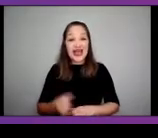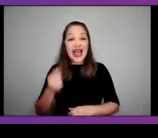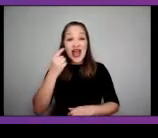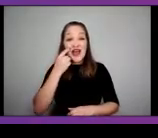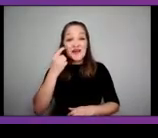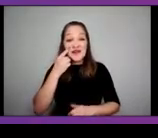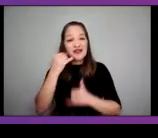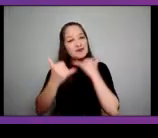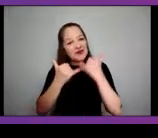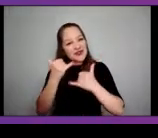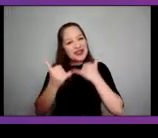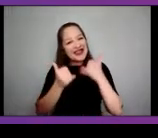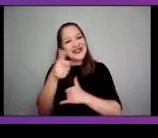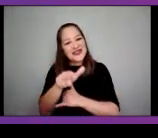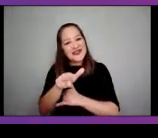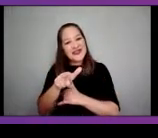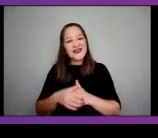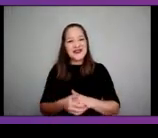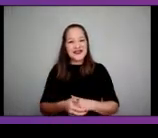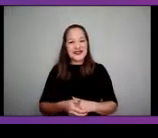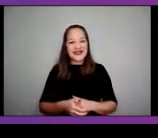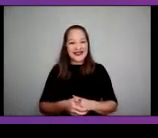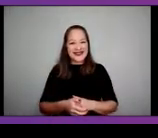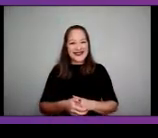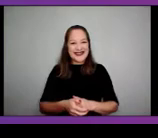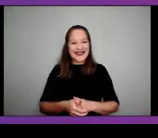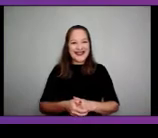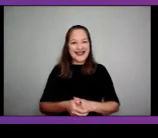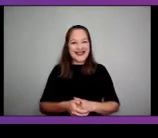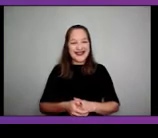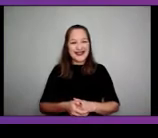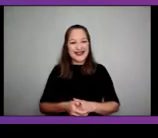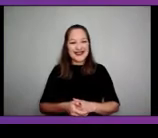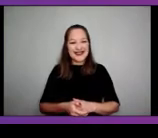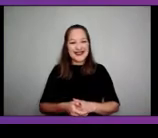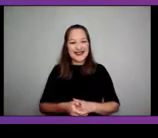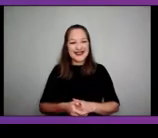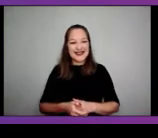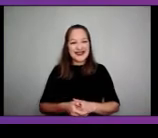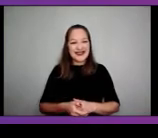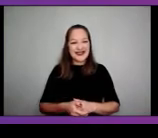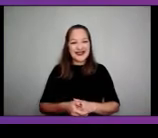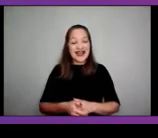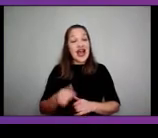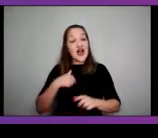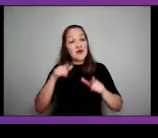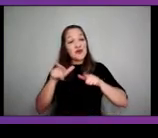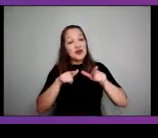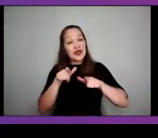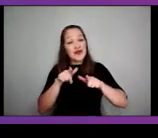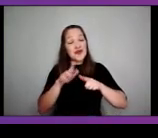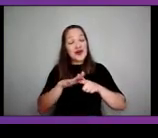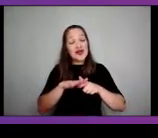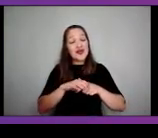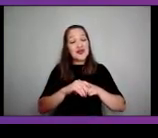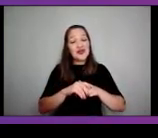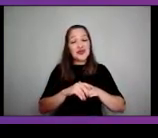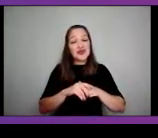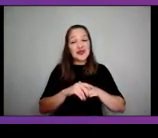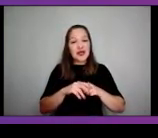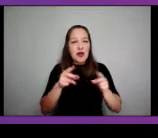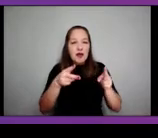mais um jogo sempre som são as situações que eu trabalho muito que desloca a questão